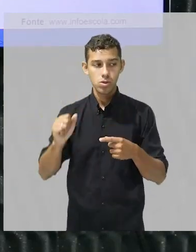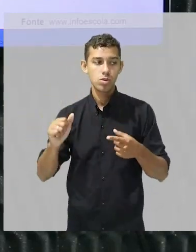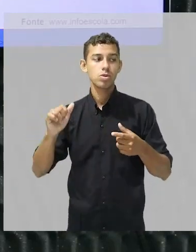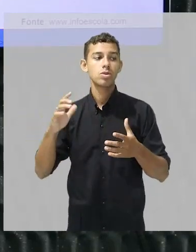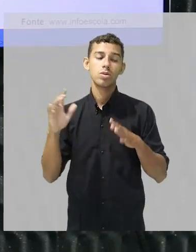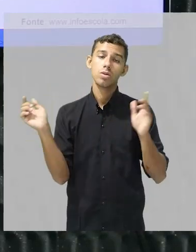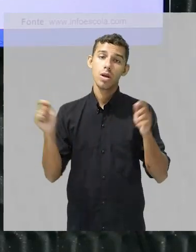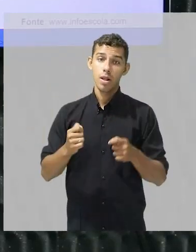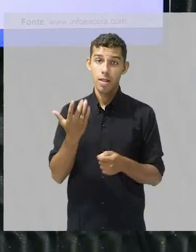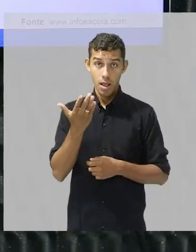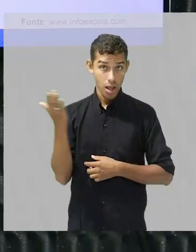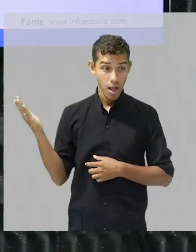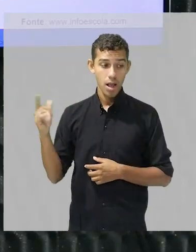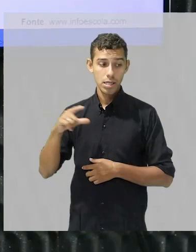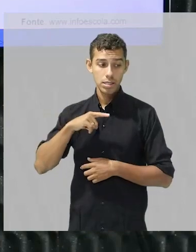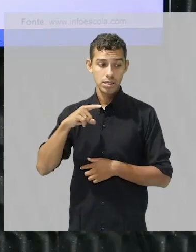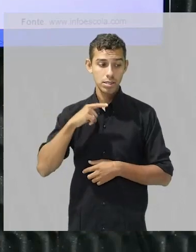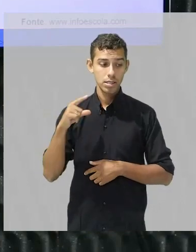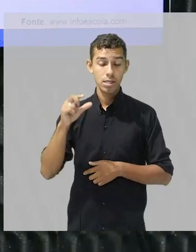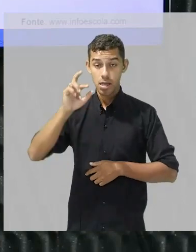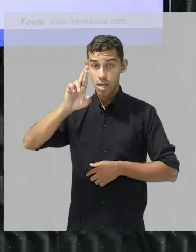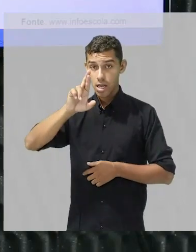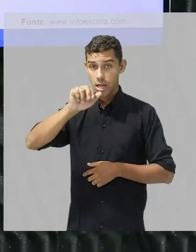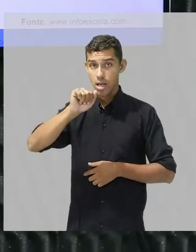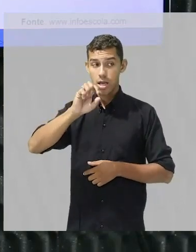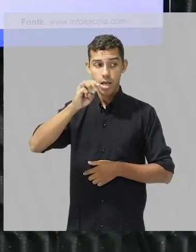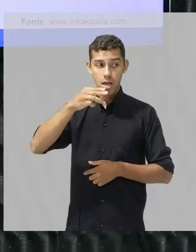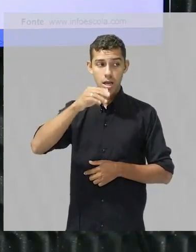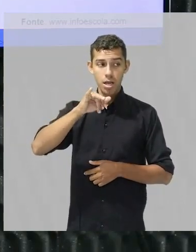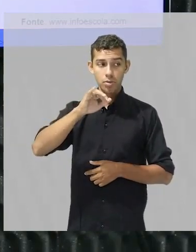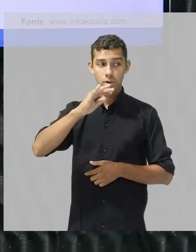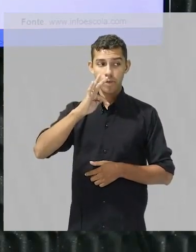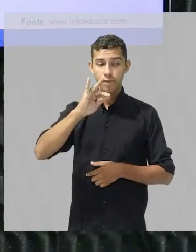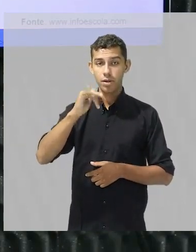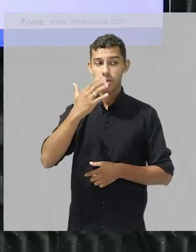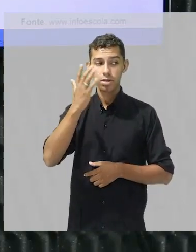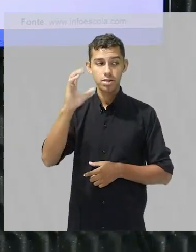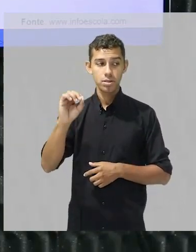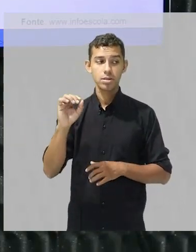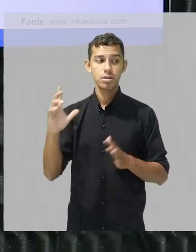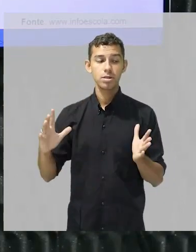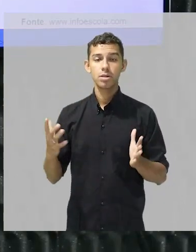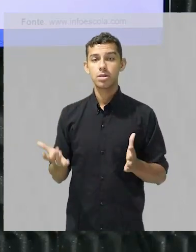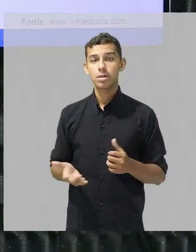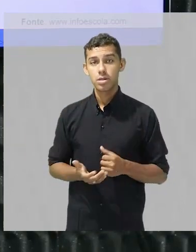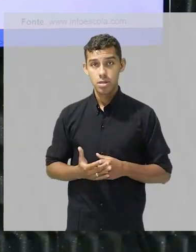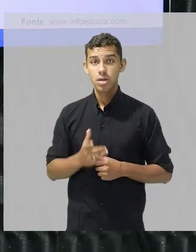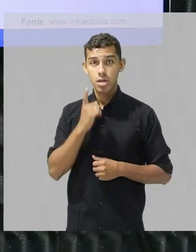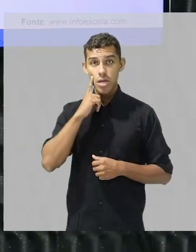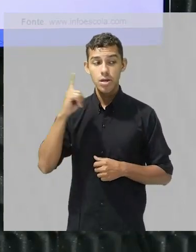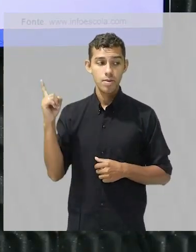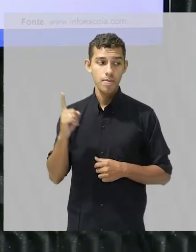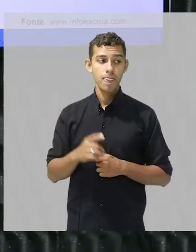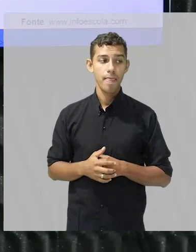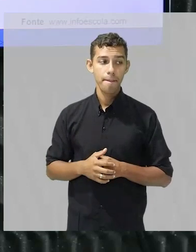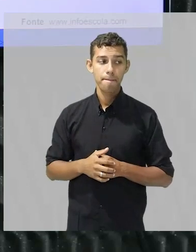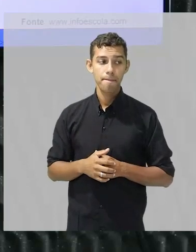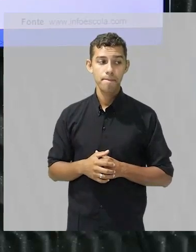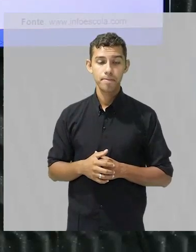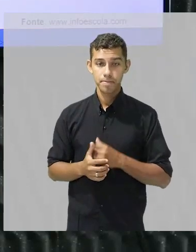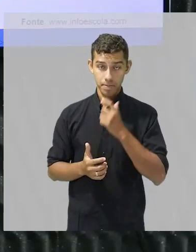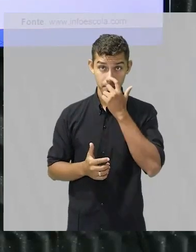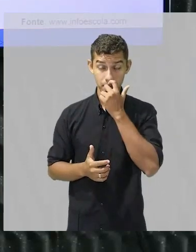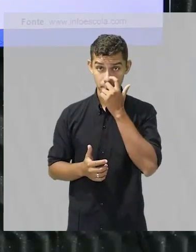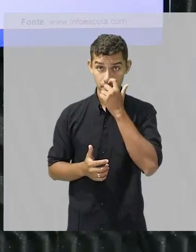Então, nessas regiões onde ocorrem essas ramificações aqui, nós chamamos de capilares, tá, gente? Então, vamos lá. Onde você